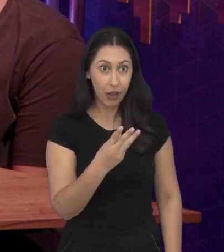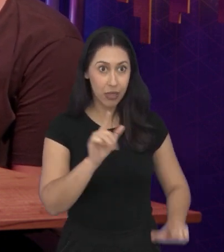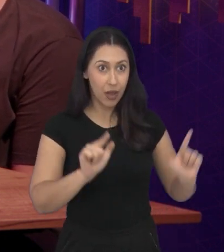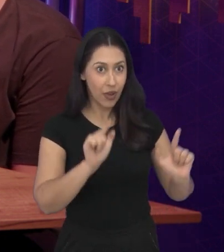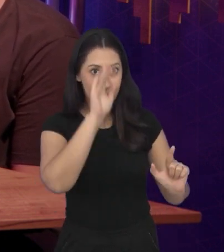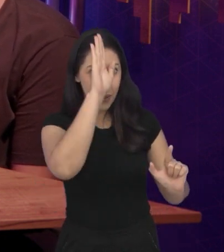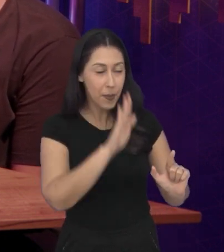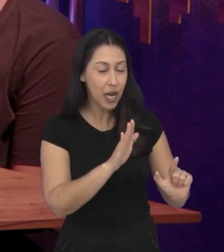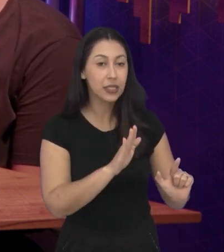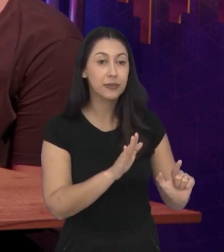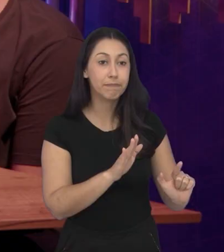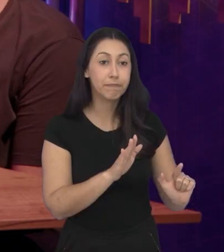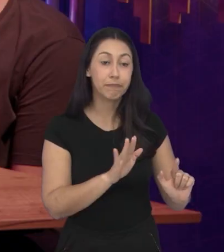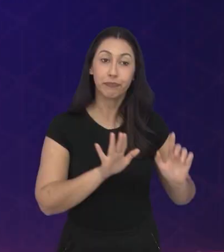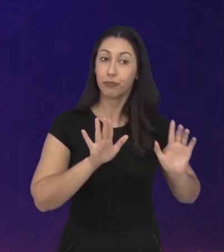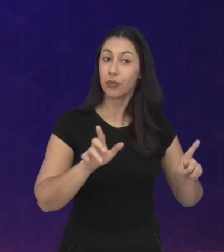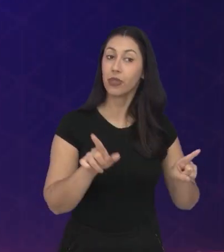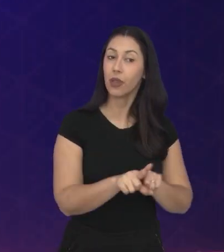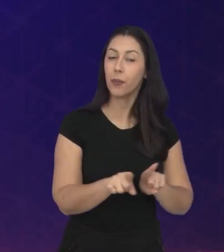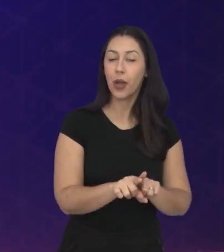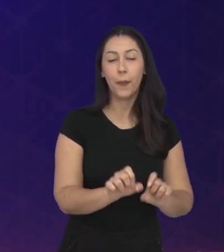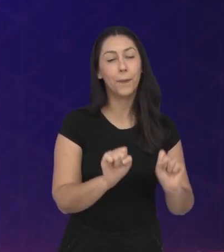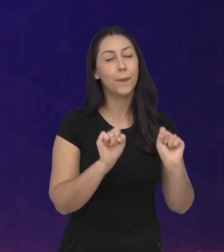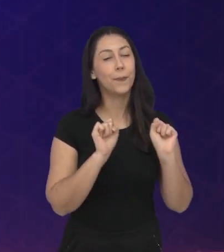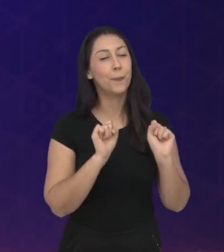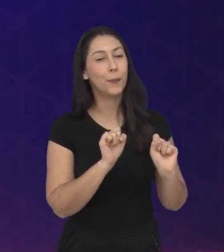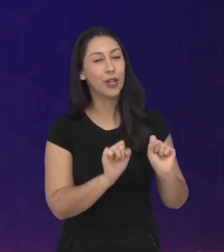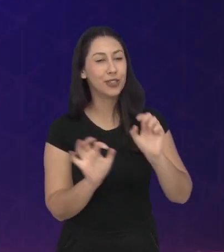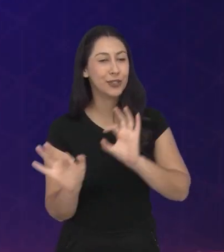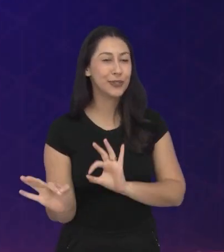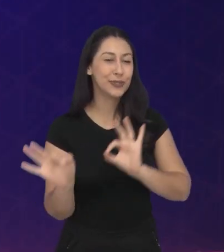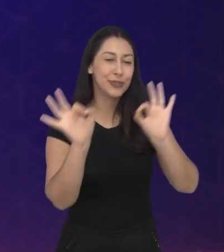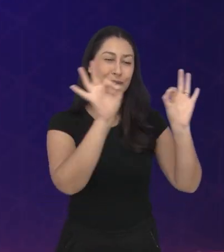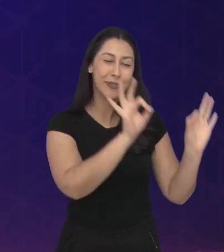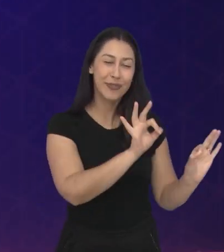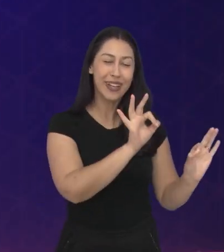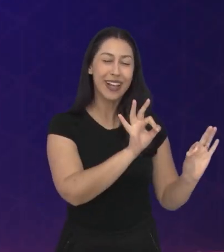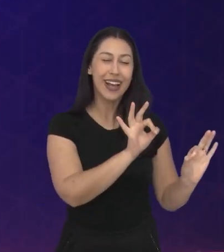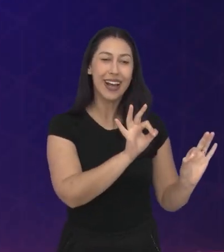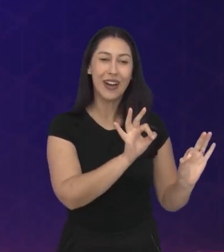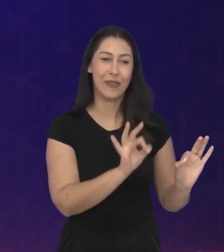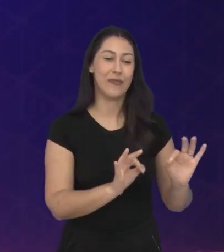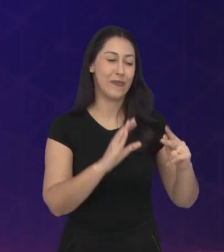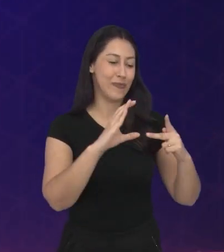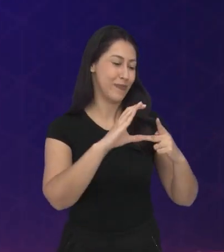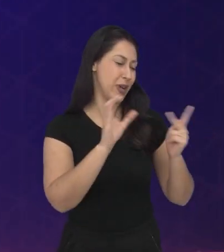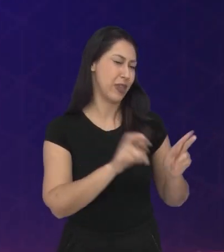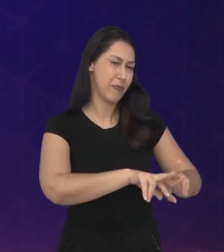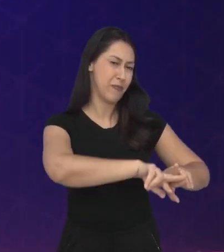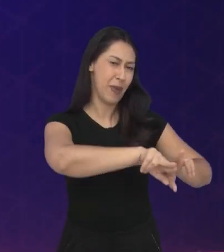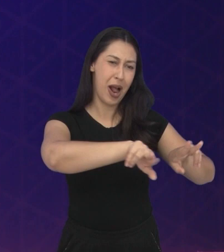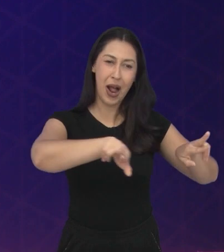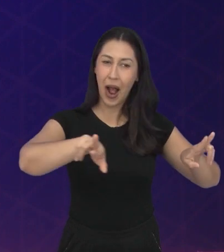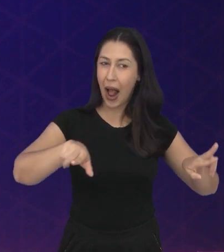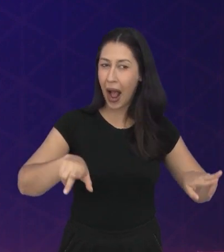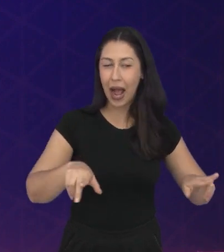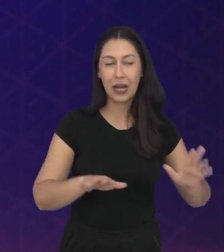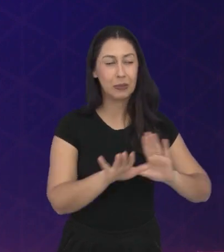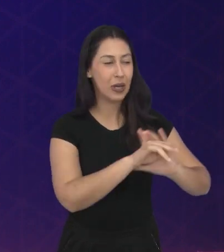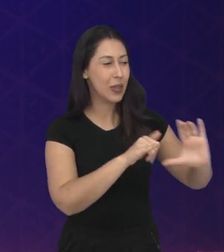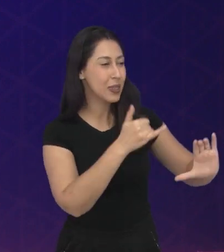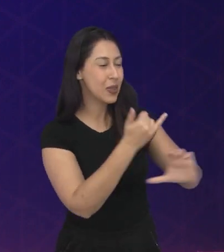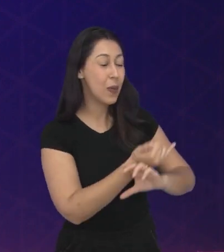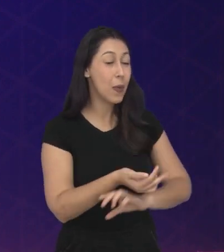todos os joseenses acompanharem, mas você pode ouvir e ver a gente de onde você estiver, porque a gente tá aí em diversas